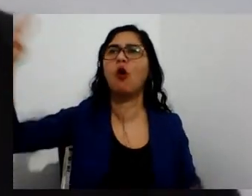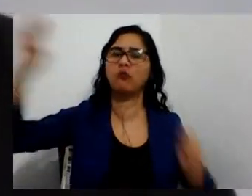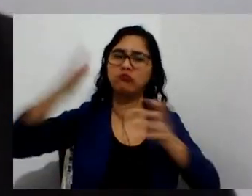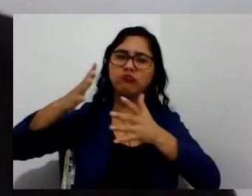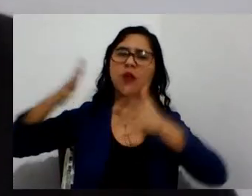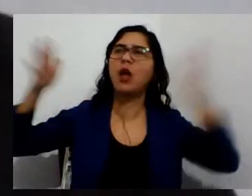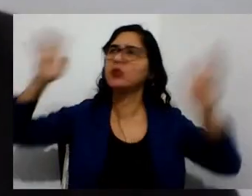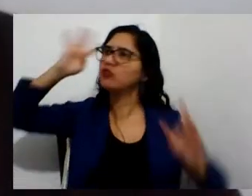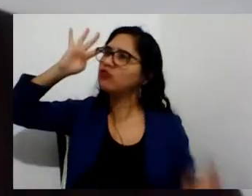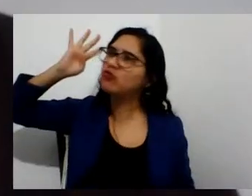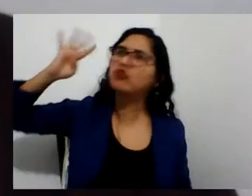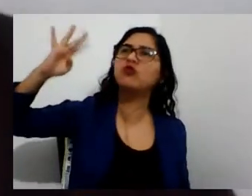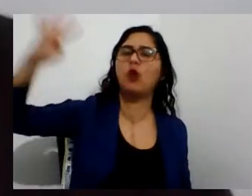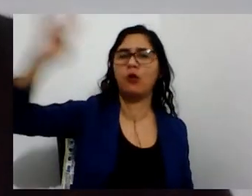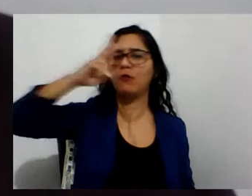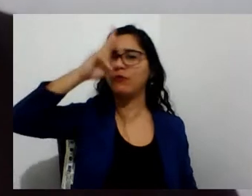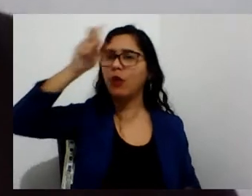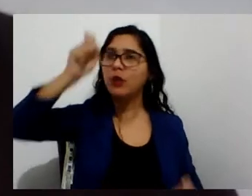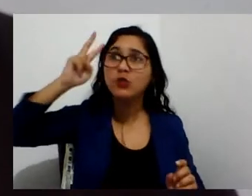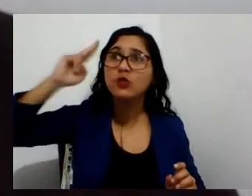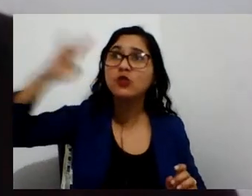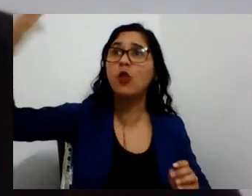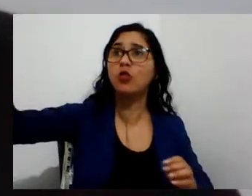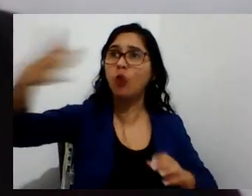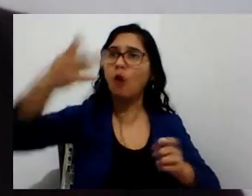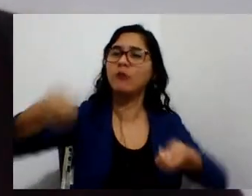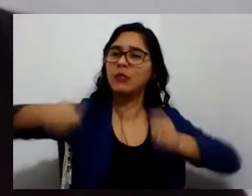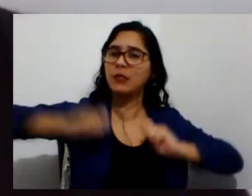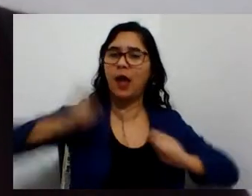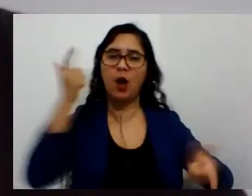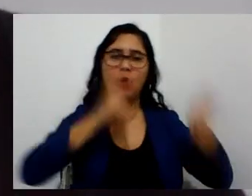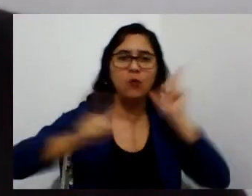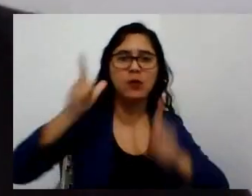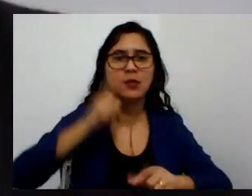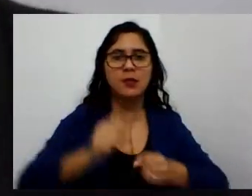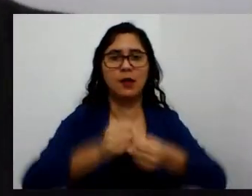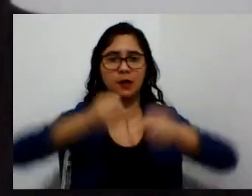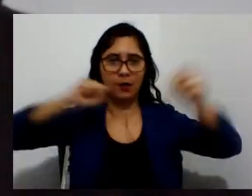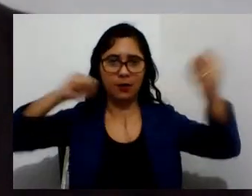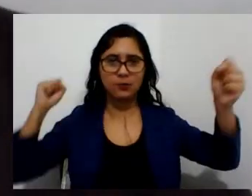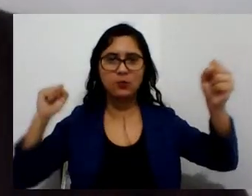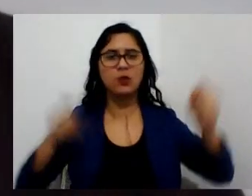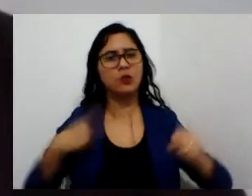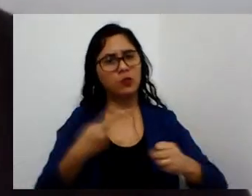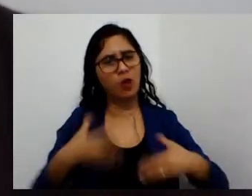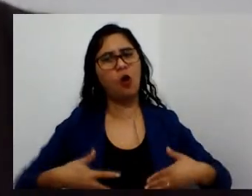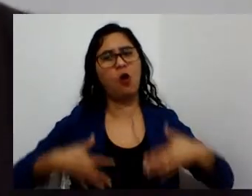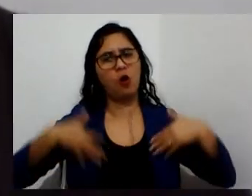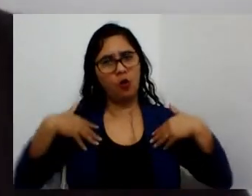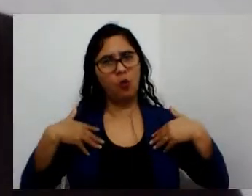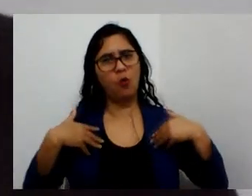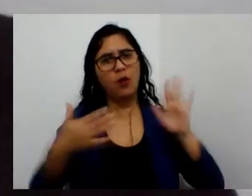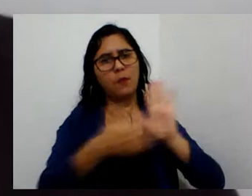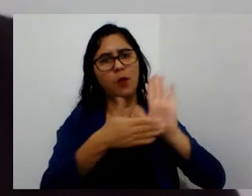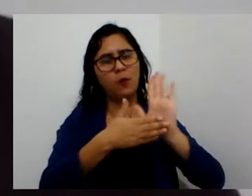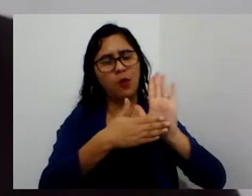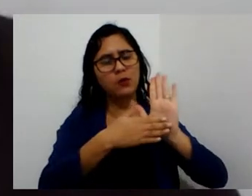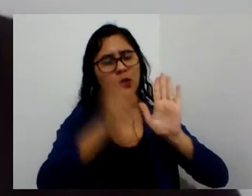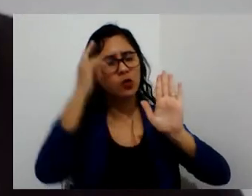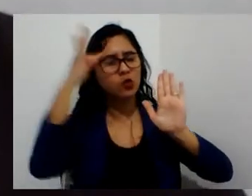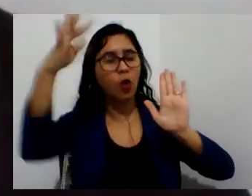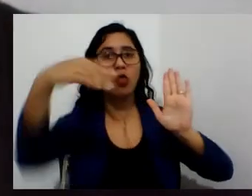sonhos grandes, de novo, nos permitem ter conquistas grandes. Nós temos muito orgulho de estarmos propondo um sonho inacreditável para nosso